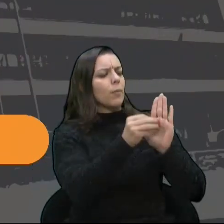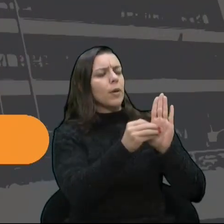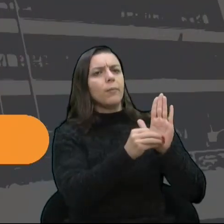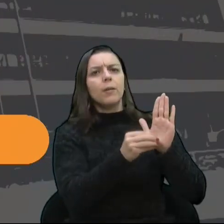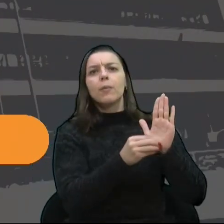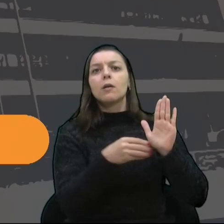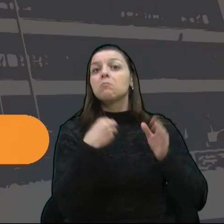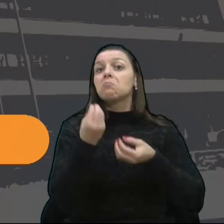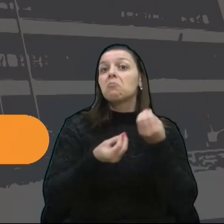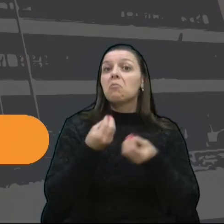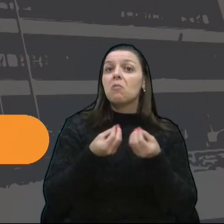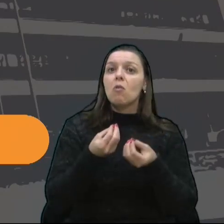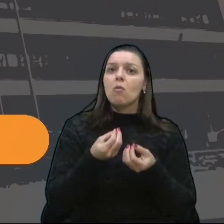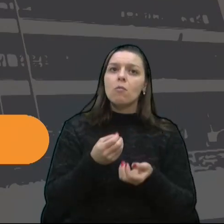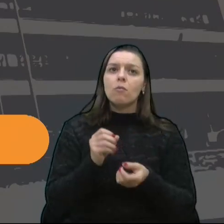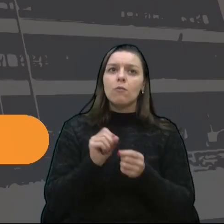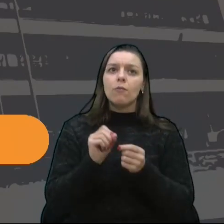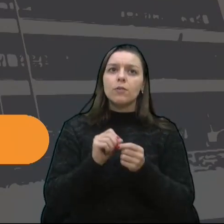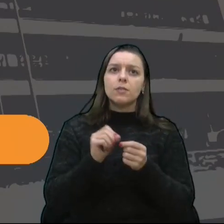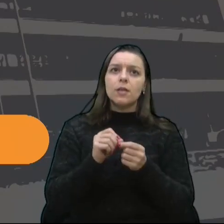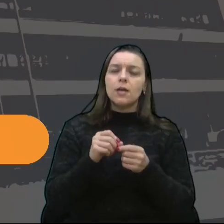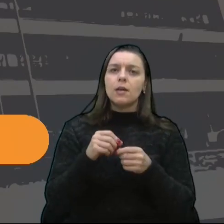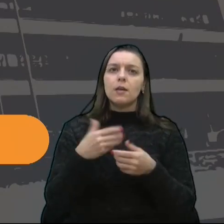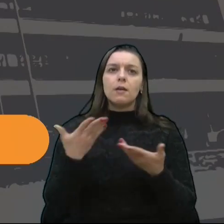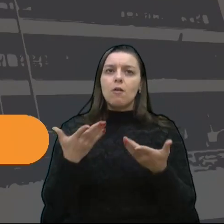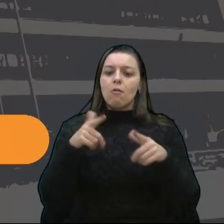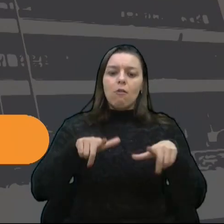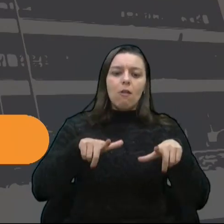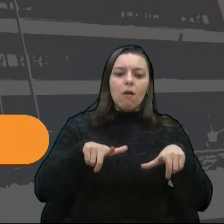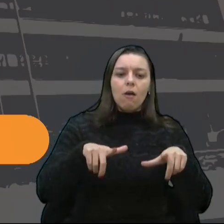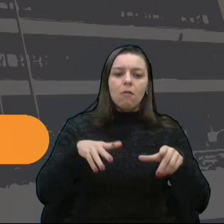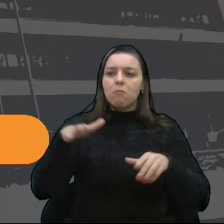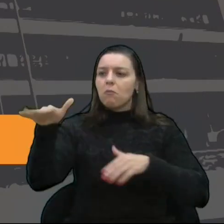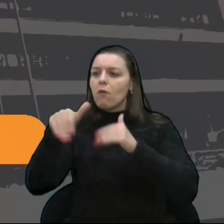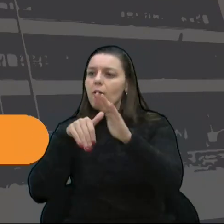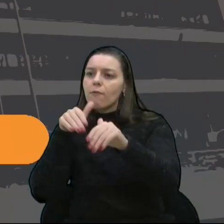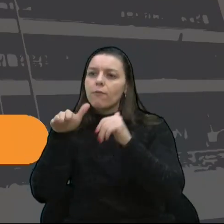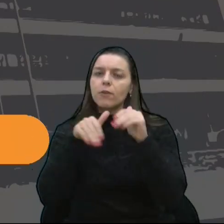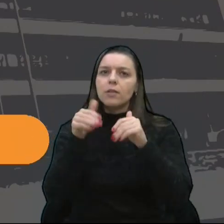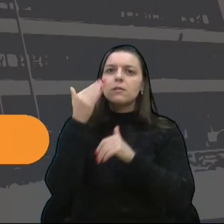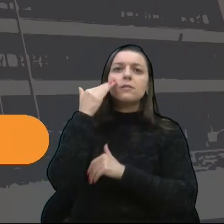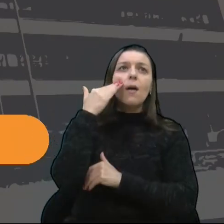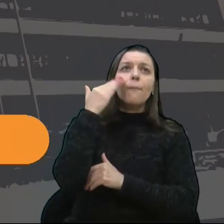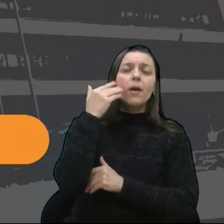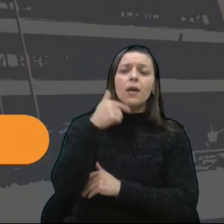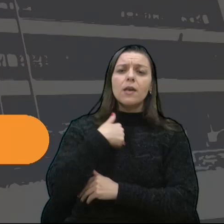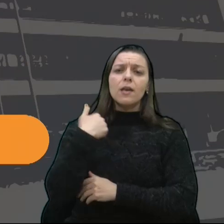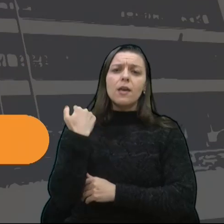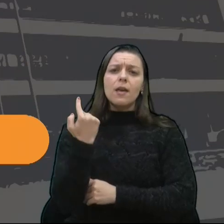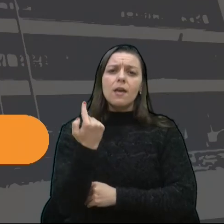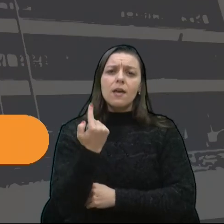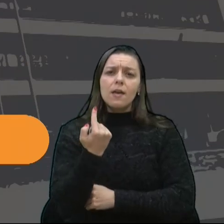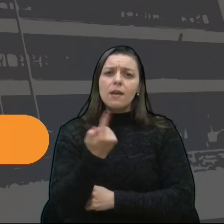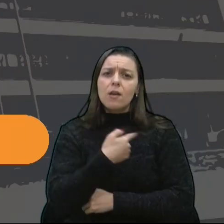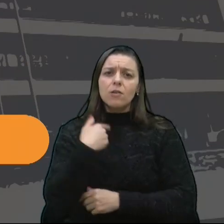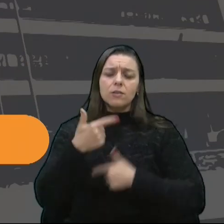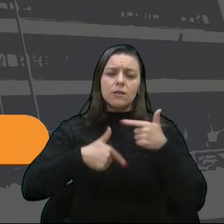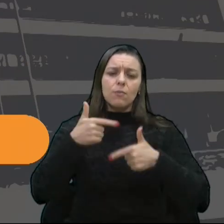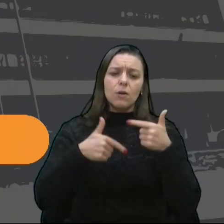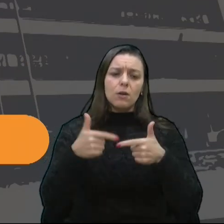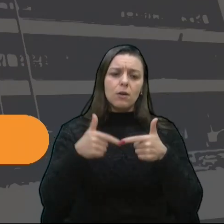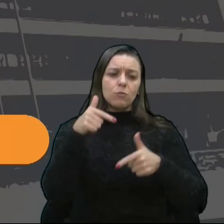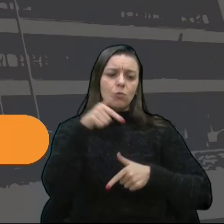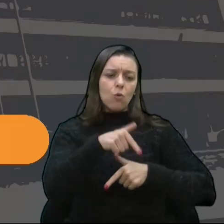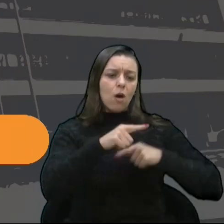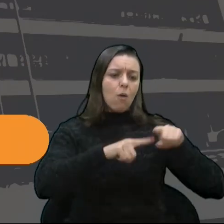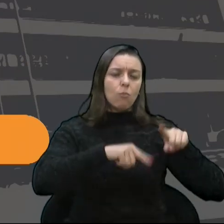capto esse cliente, da onde que essa pessoa vai vir, como é que essa pessoa vai saber que o meu negócio existe, entendeu? Porque